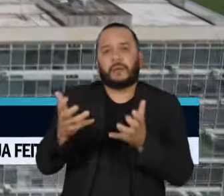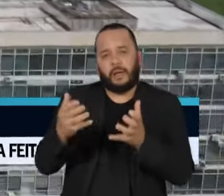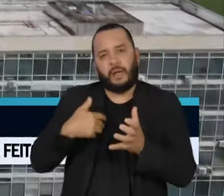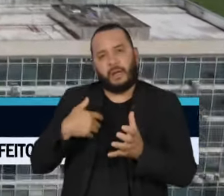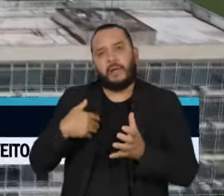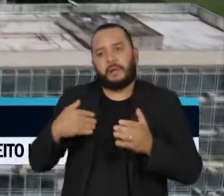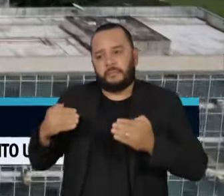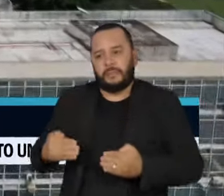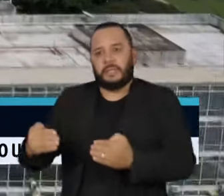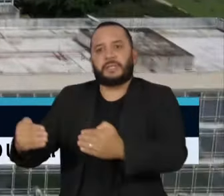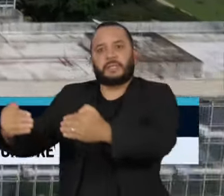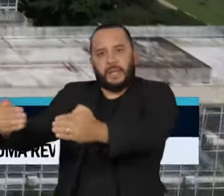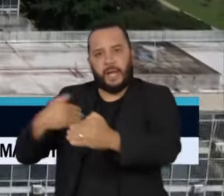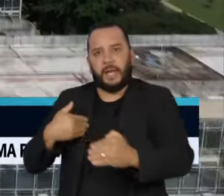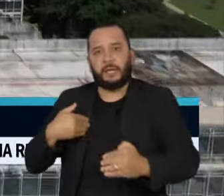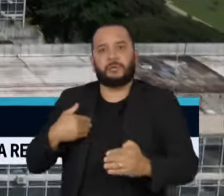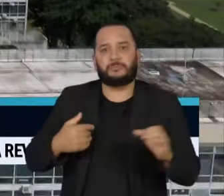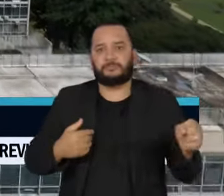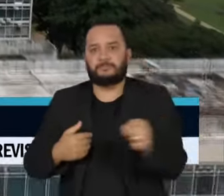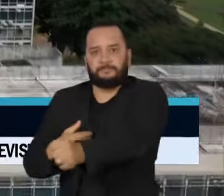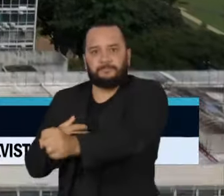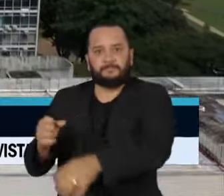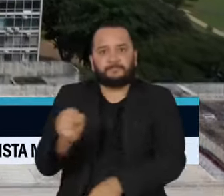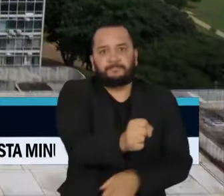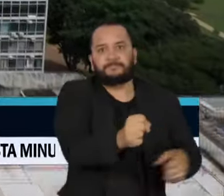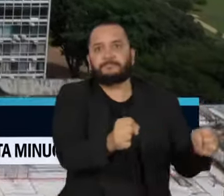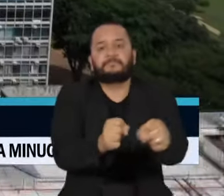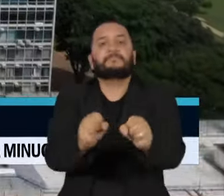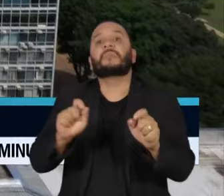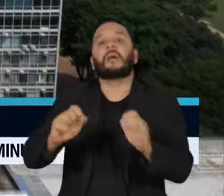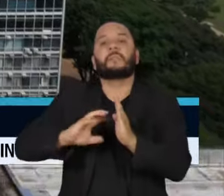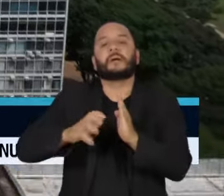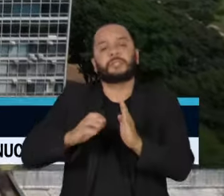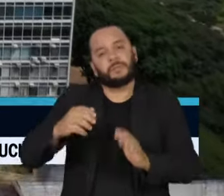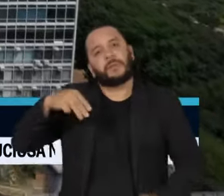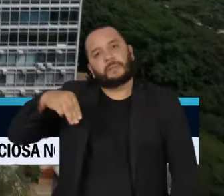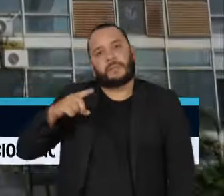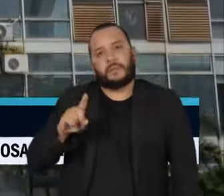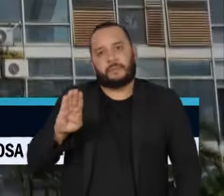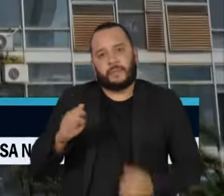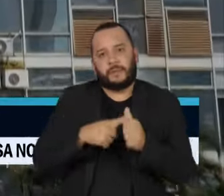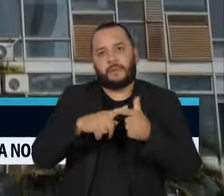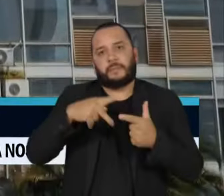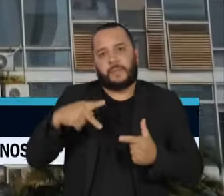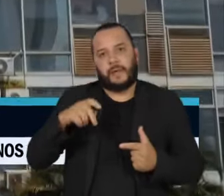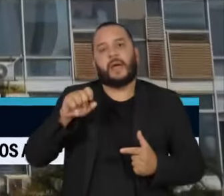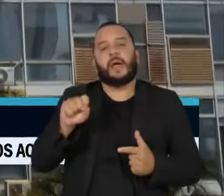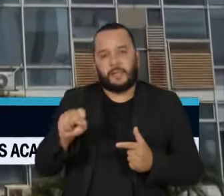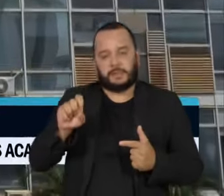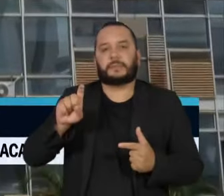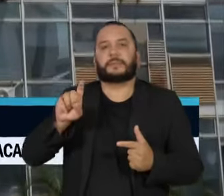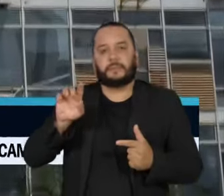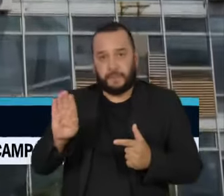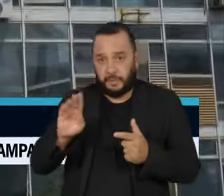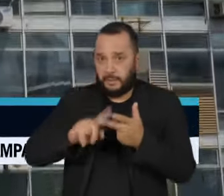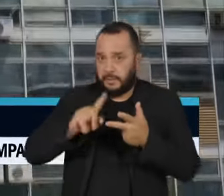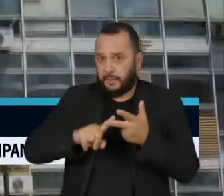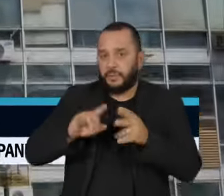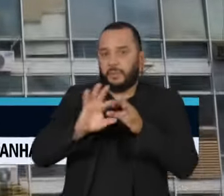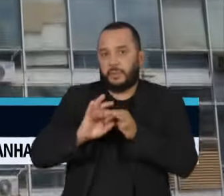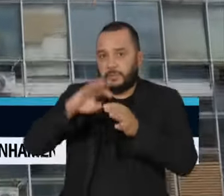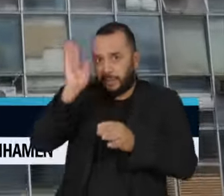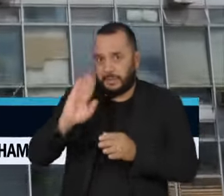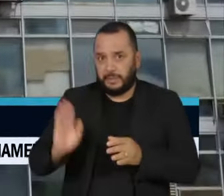ministérios, principalmente entre os partidos MDB, PSD e União Brasil. Cada uma das siglas deve